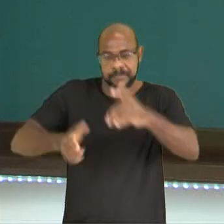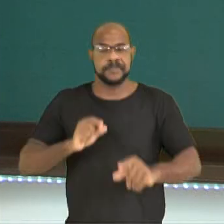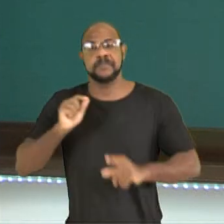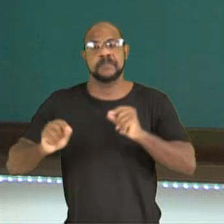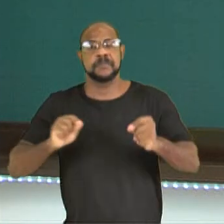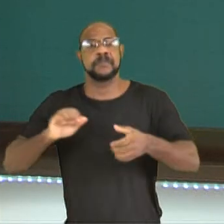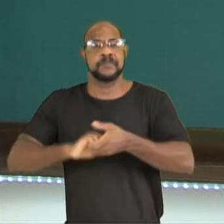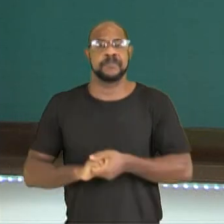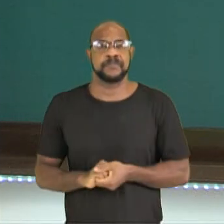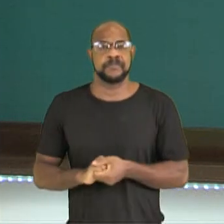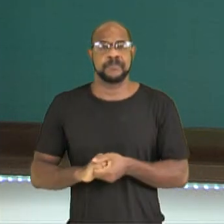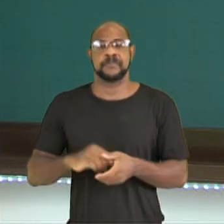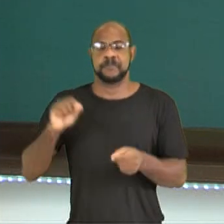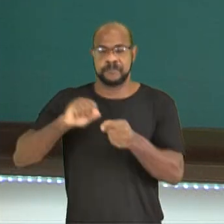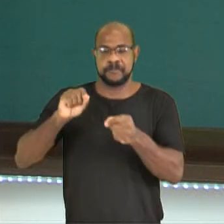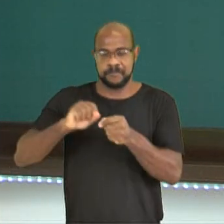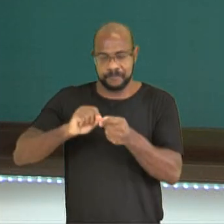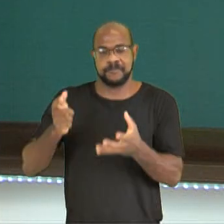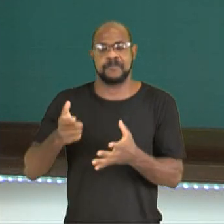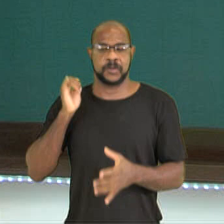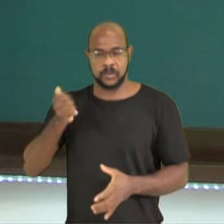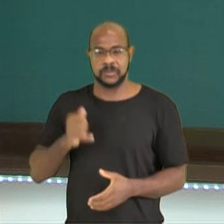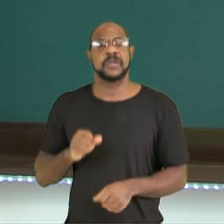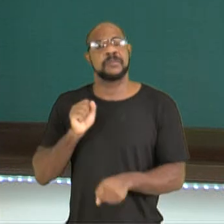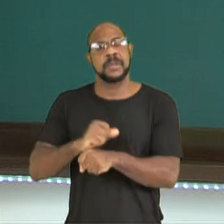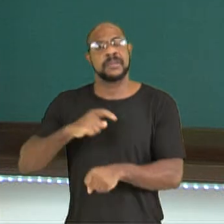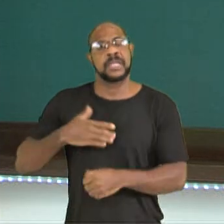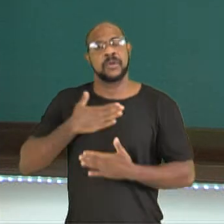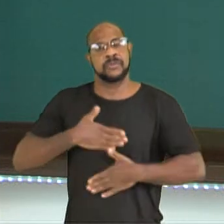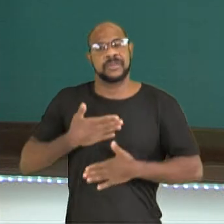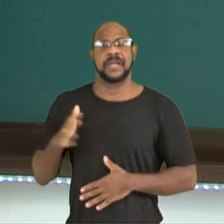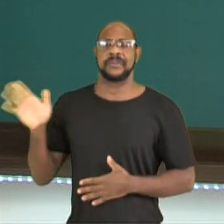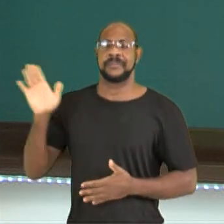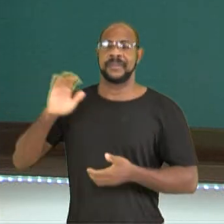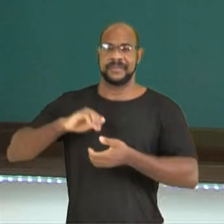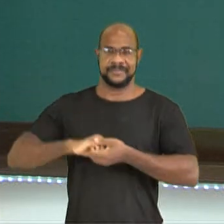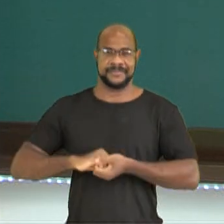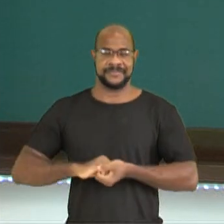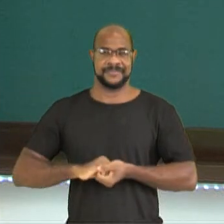vídeo nós falamos sobre produção de conto. Espero que vocês tenham gostado. Até breve!